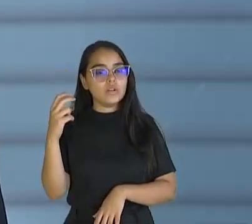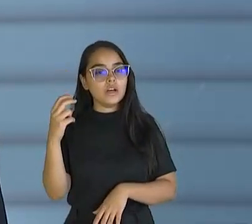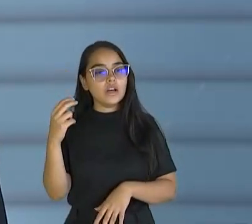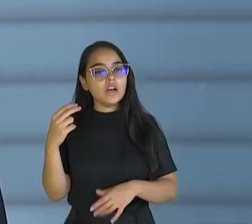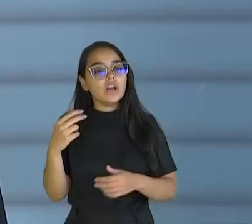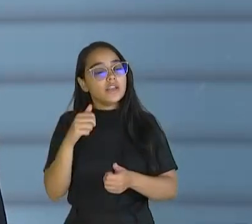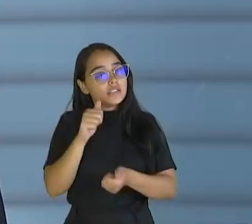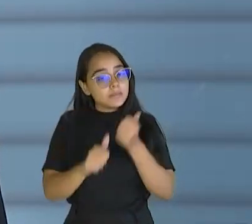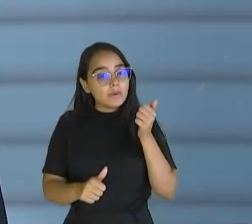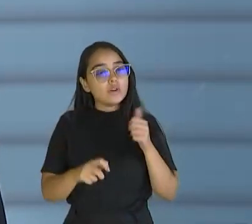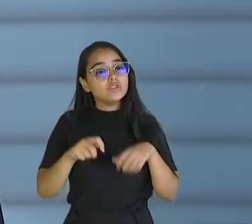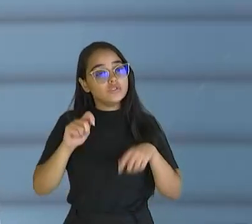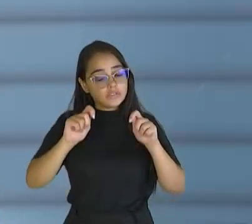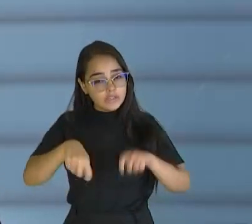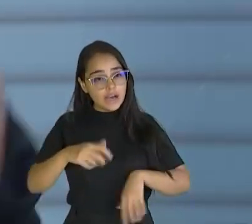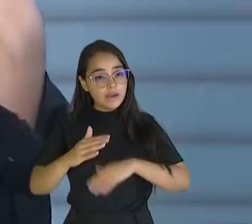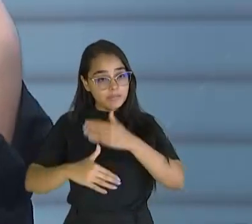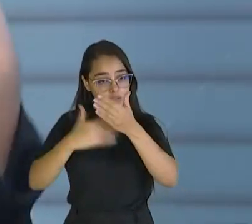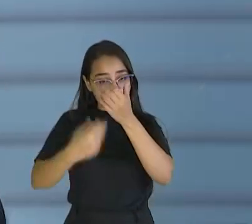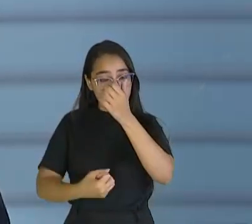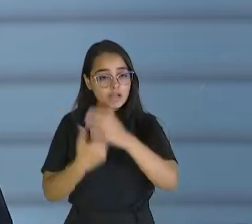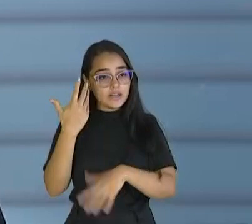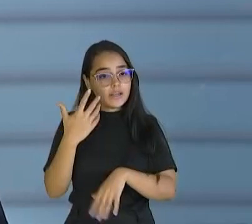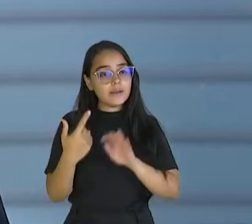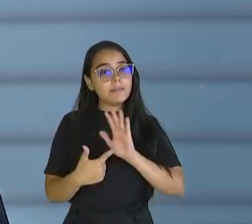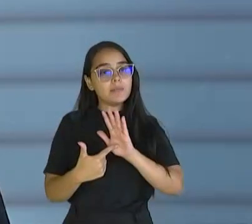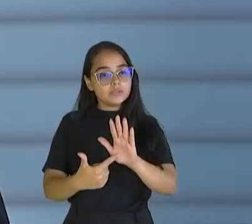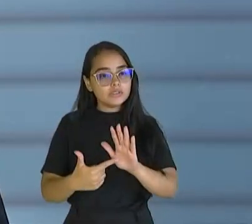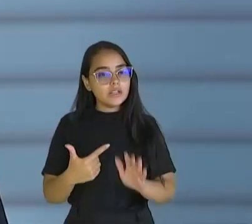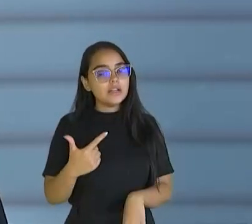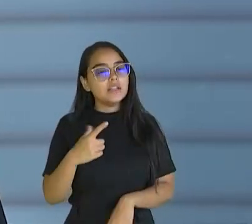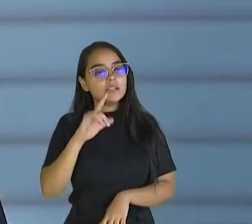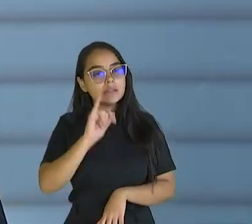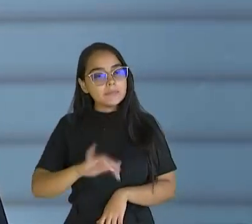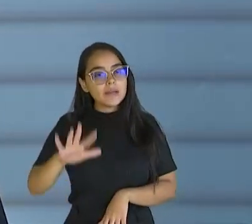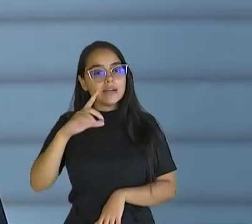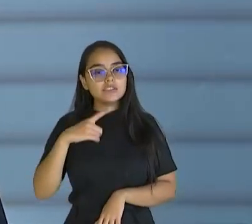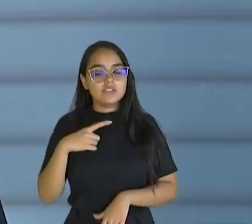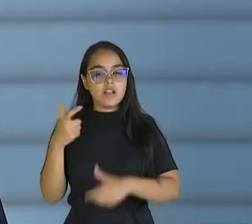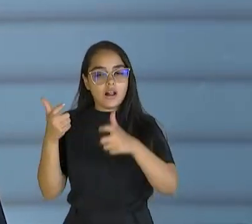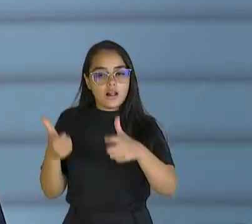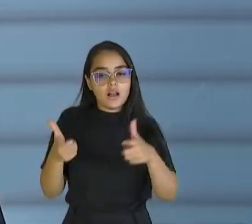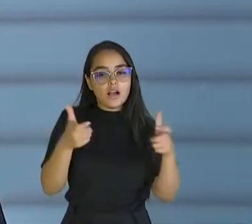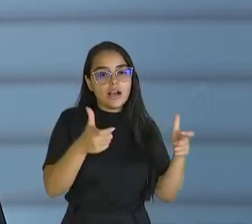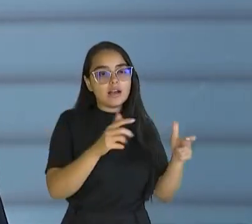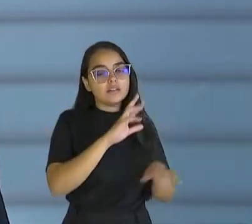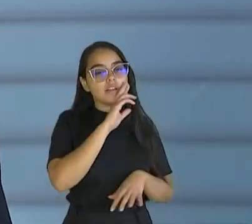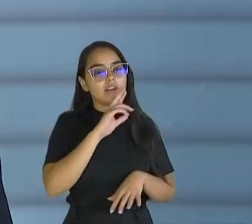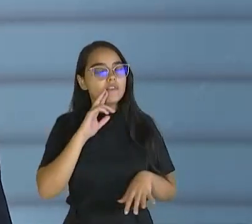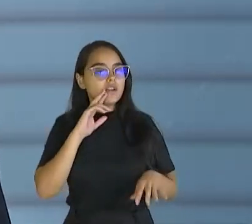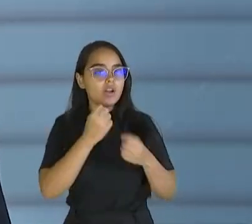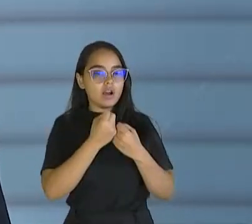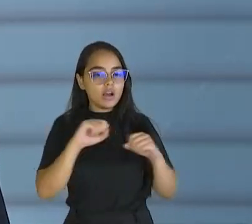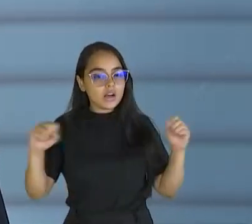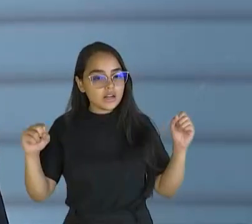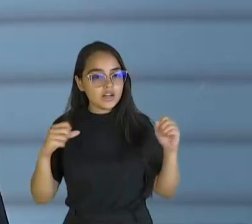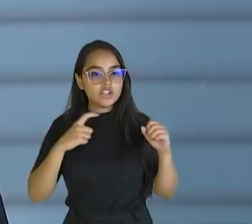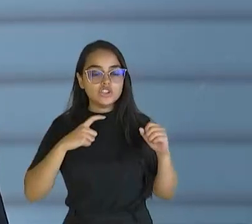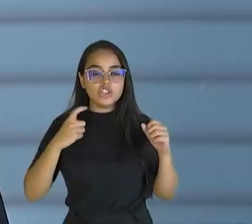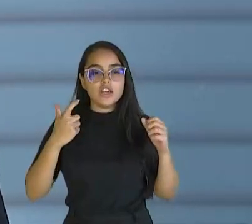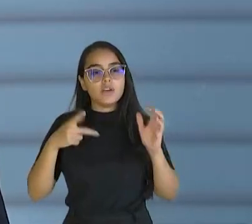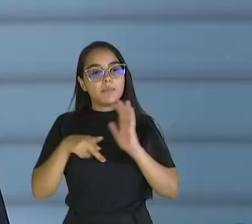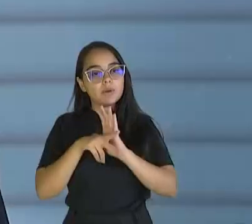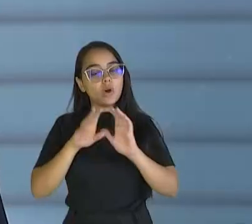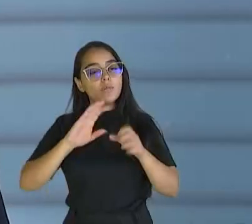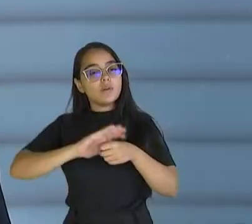ser desenvolvido lá dentro, principalmente como mostraram as imagens. A gente tem muitos espaços, a gente tem um refeitório enorme, tem quadro de esporte, biblioteca.